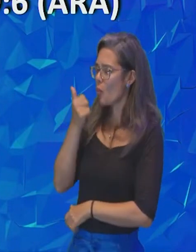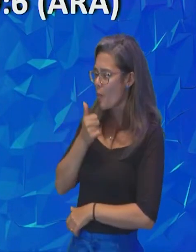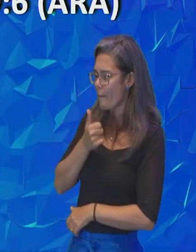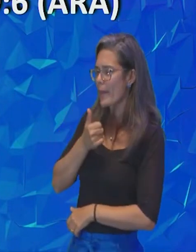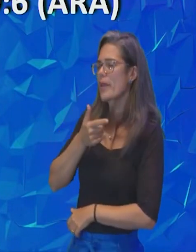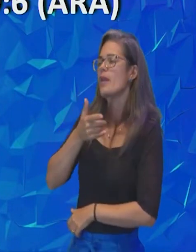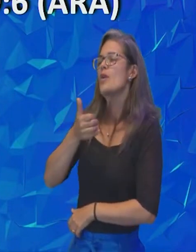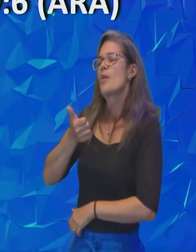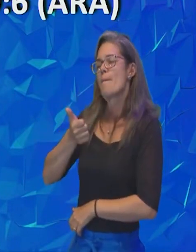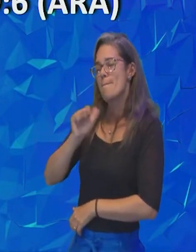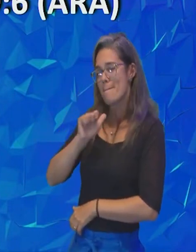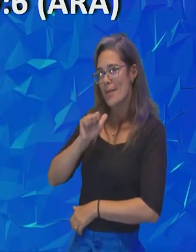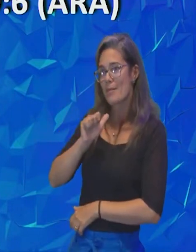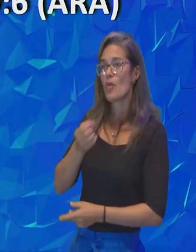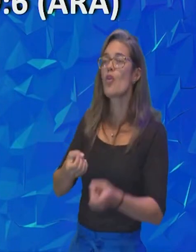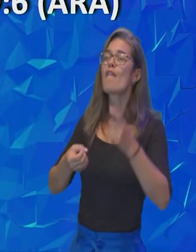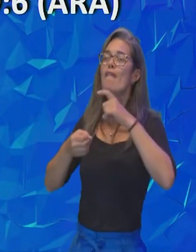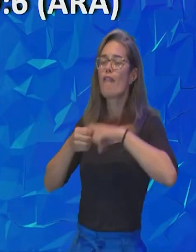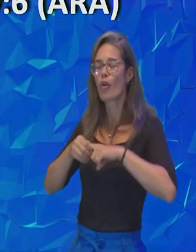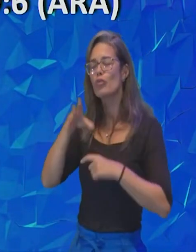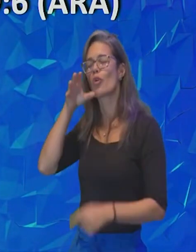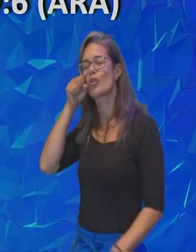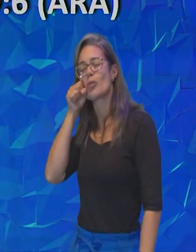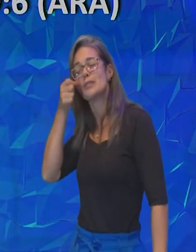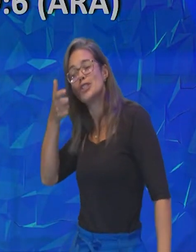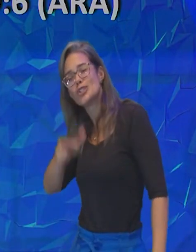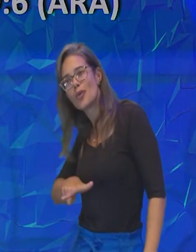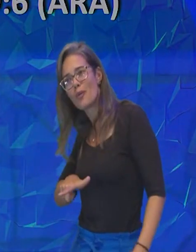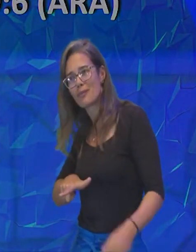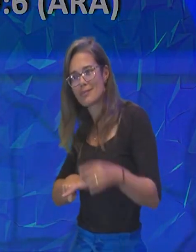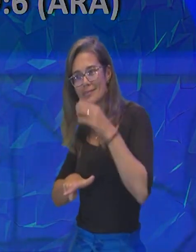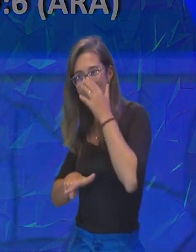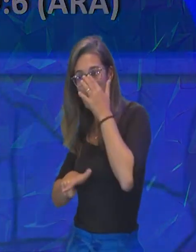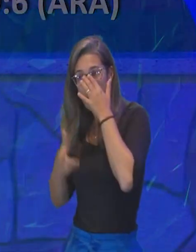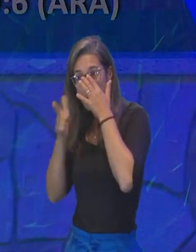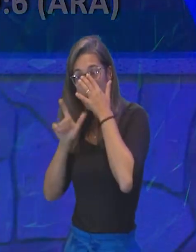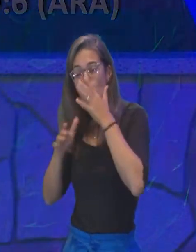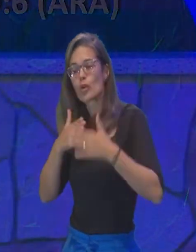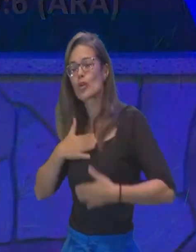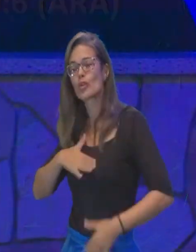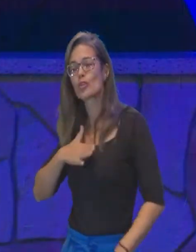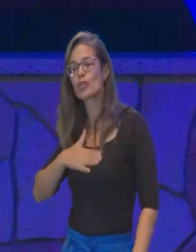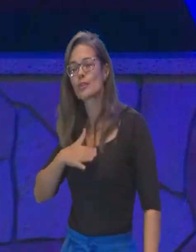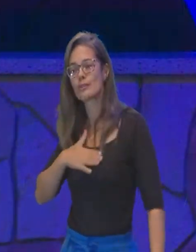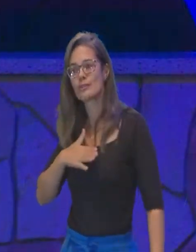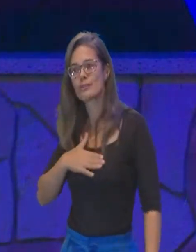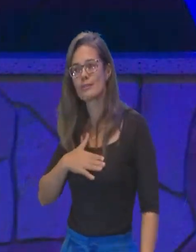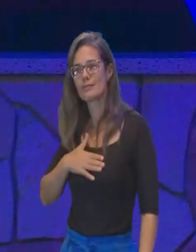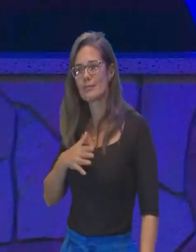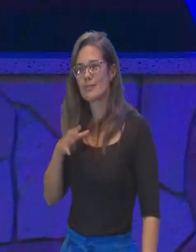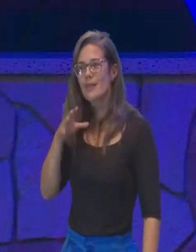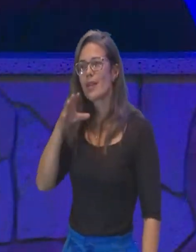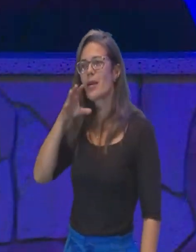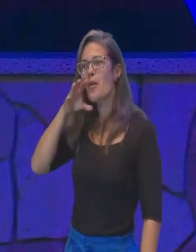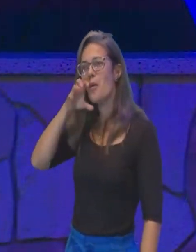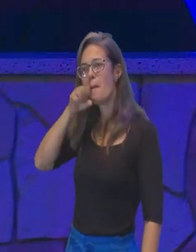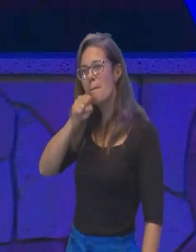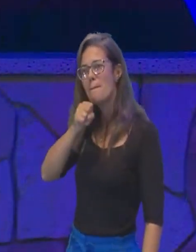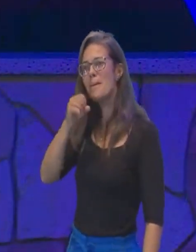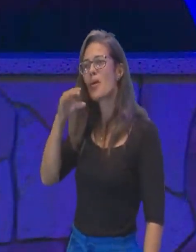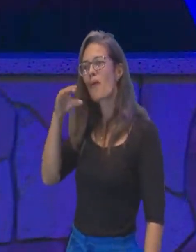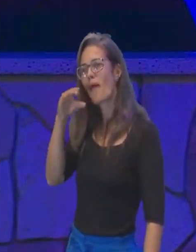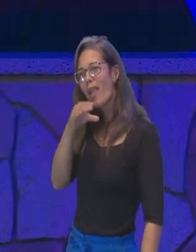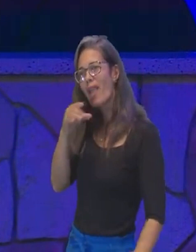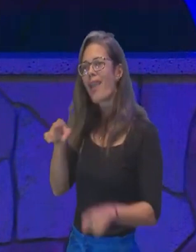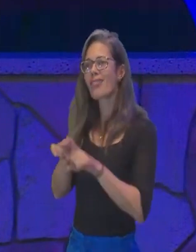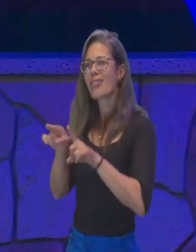e tornou a dormir. Que coisa maravilhosa, queridos. Pãozinho na brasa e água providenciada